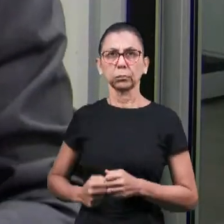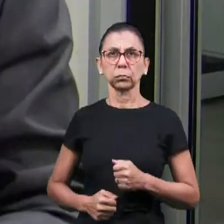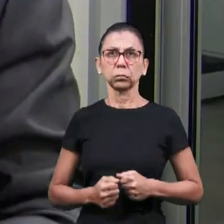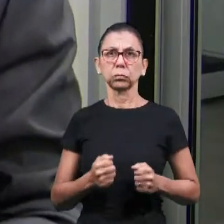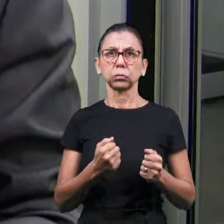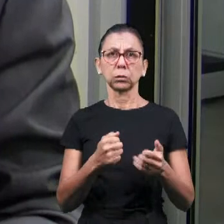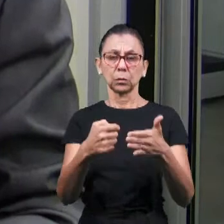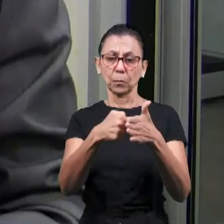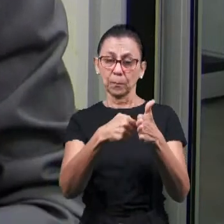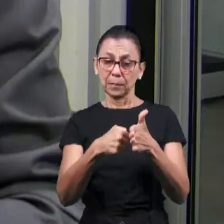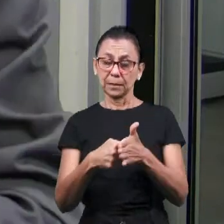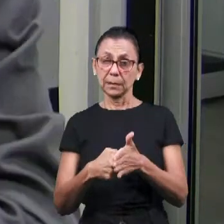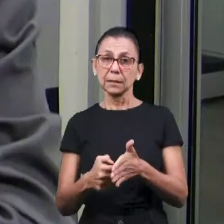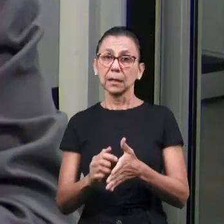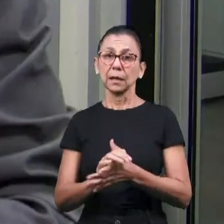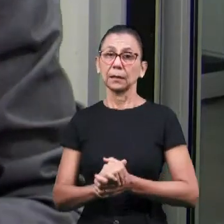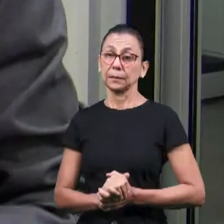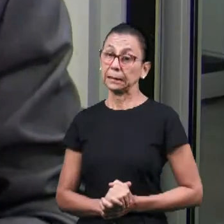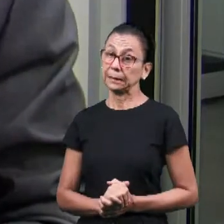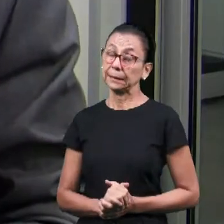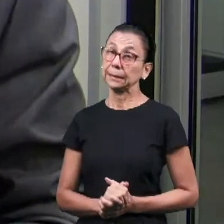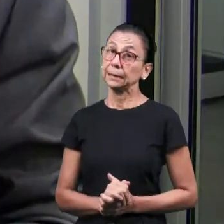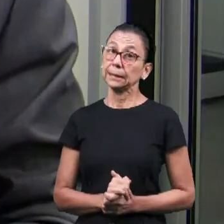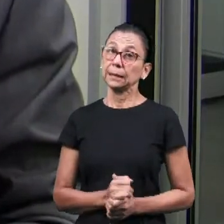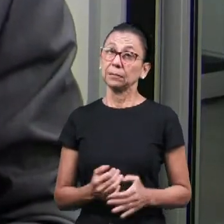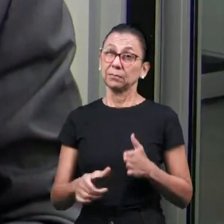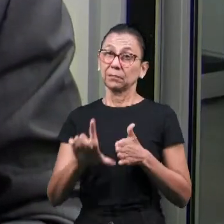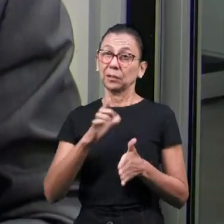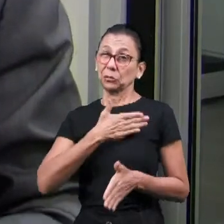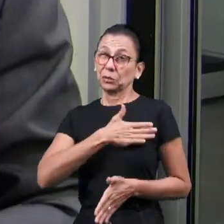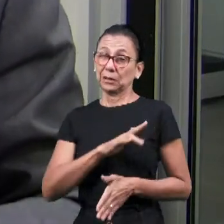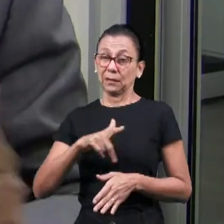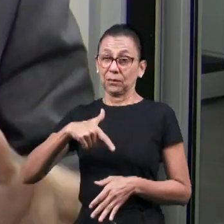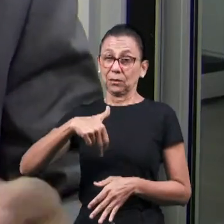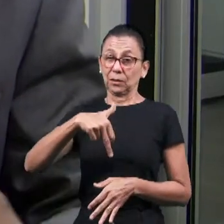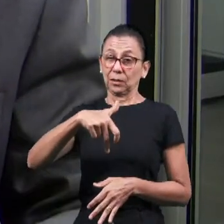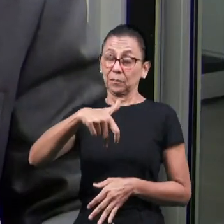Não gostava de caminhar, mas comecei a fazer caminhada.